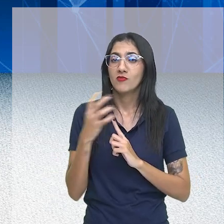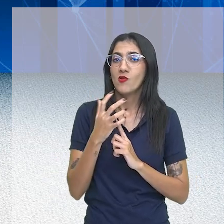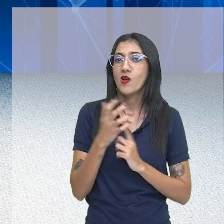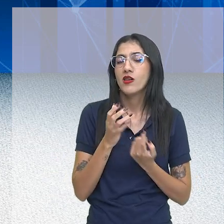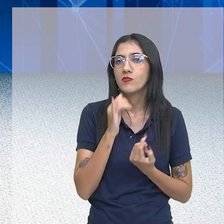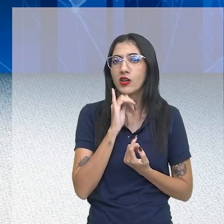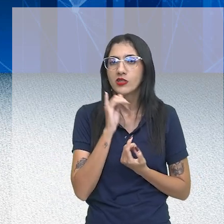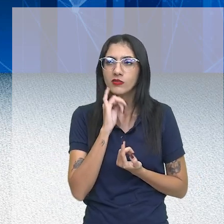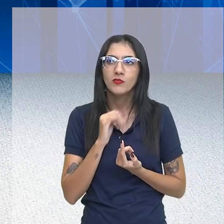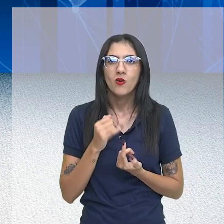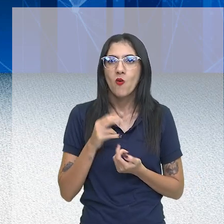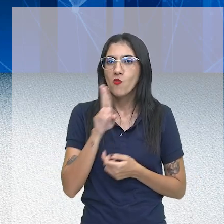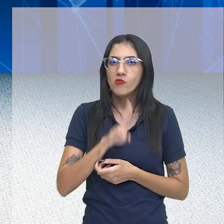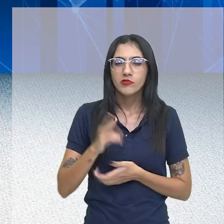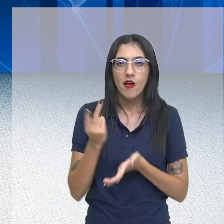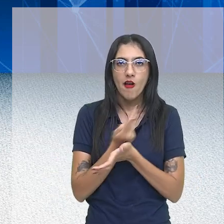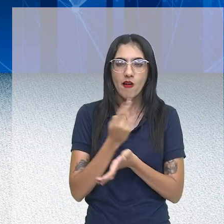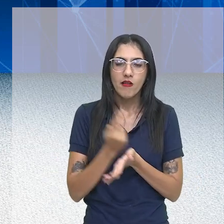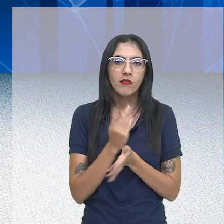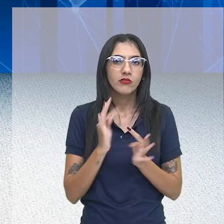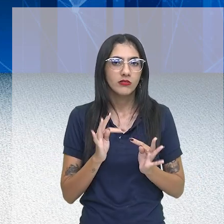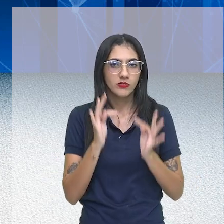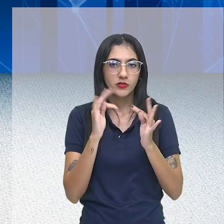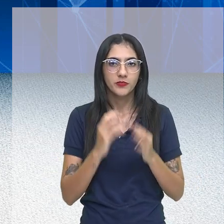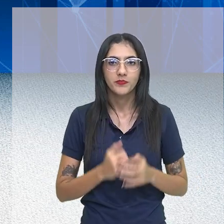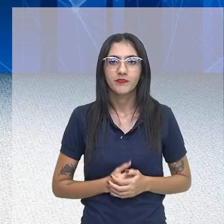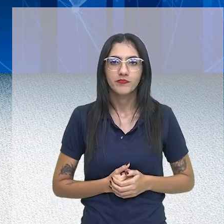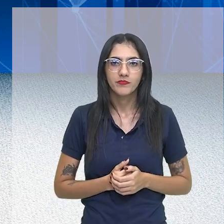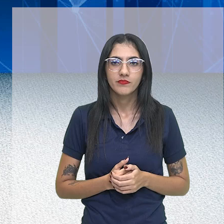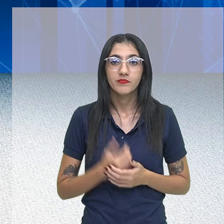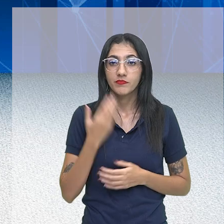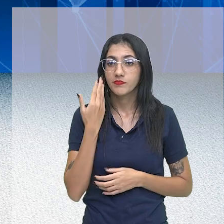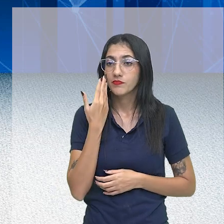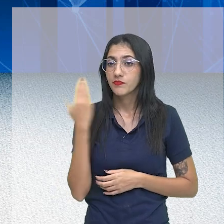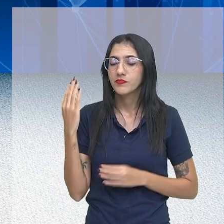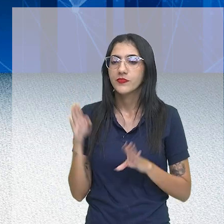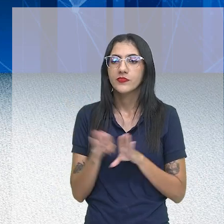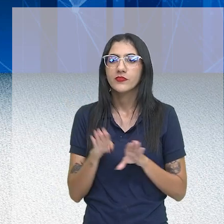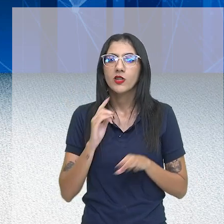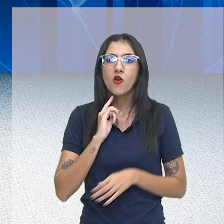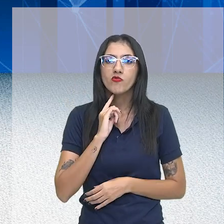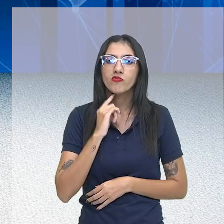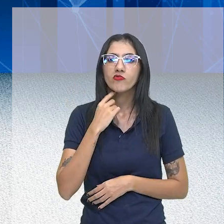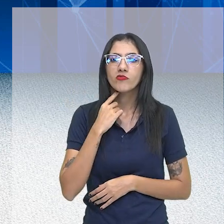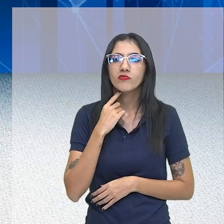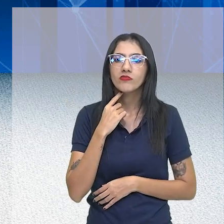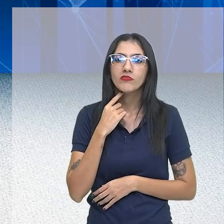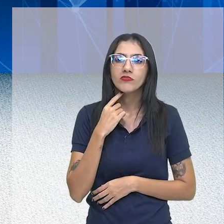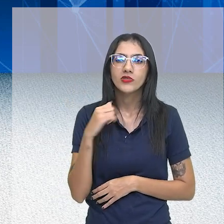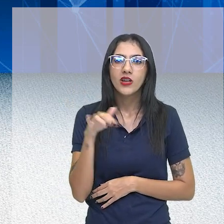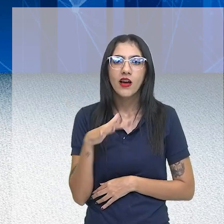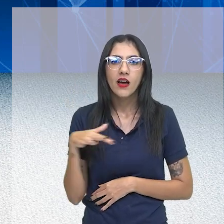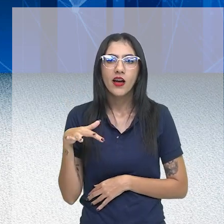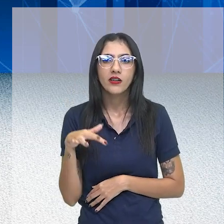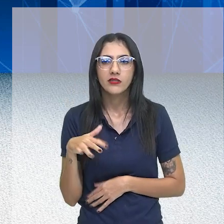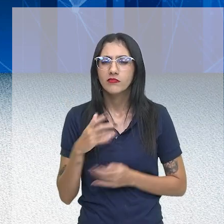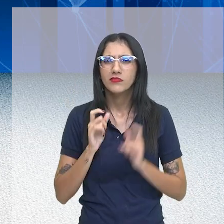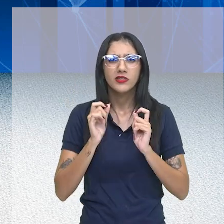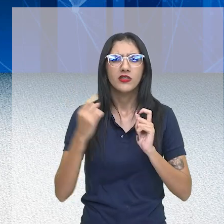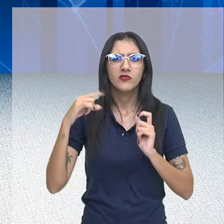das tecnologias. Temos também a poluição ambiental, para onde vocês acham que vai todo